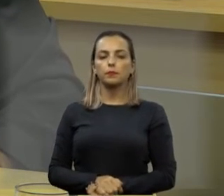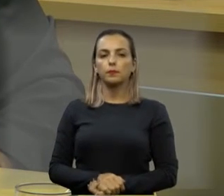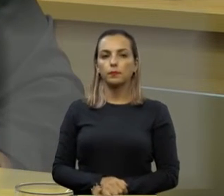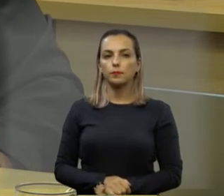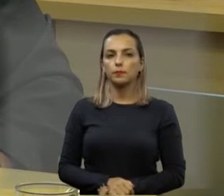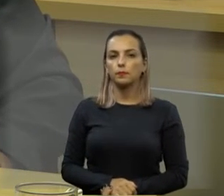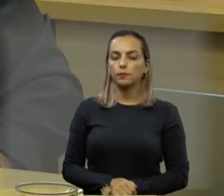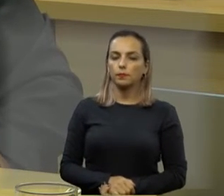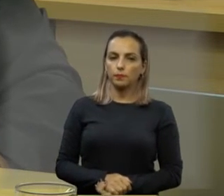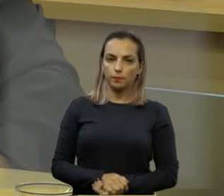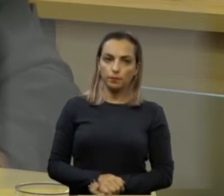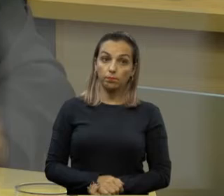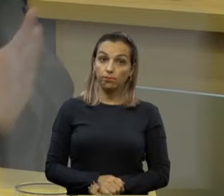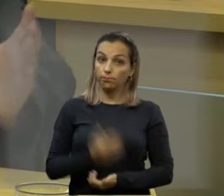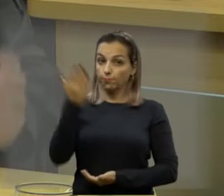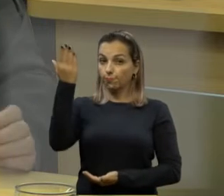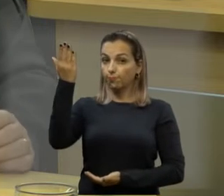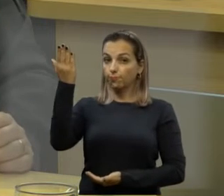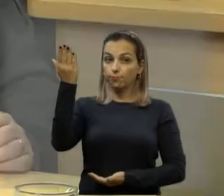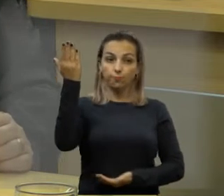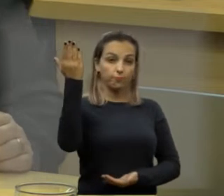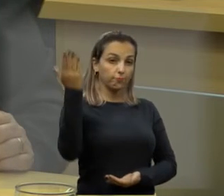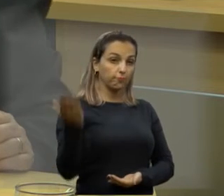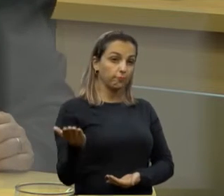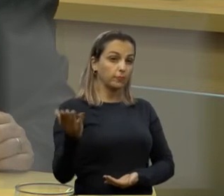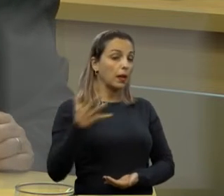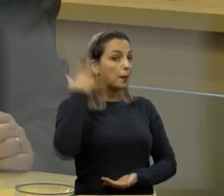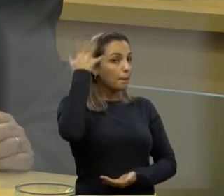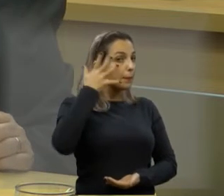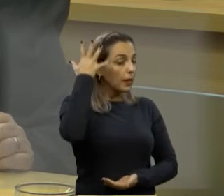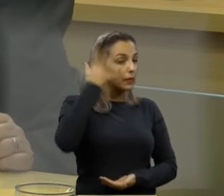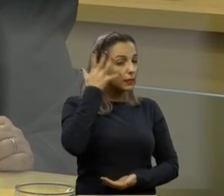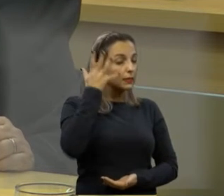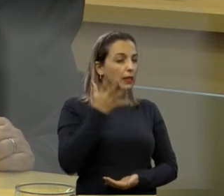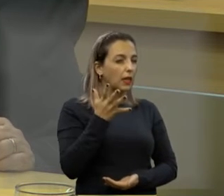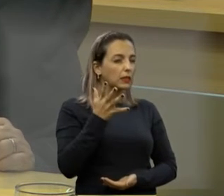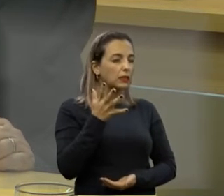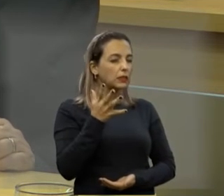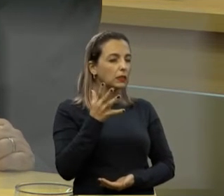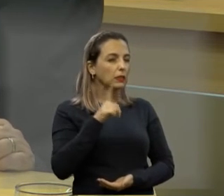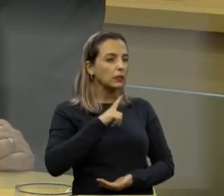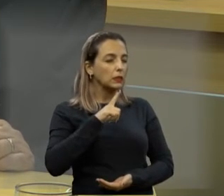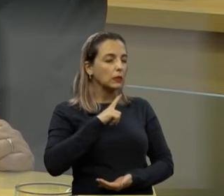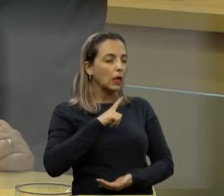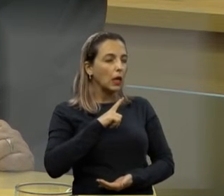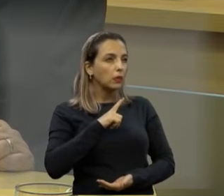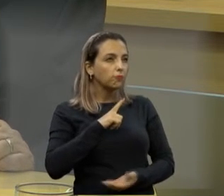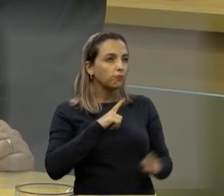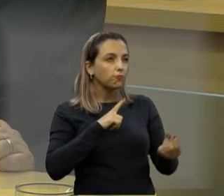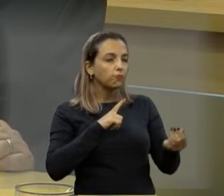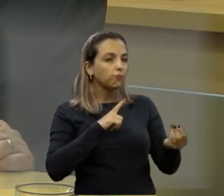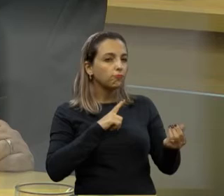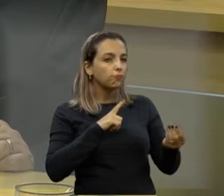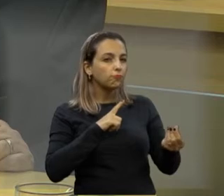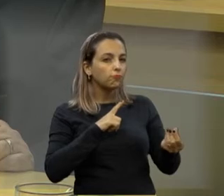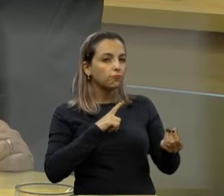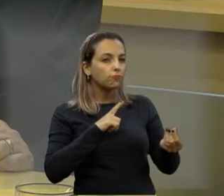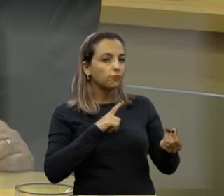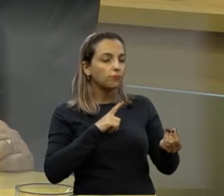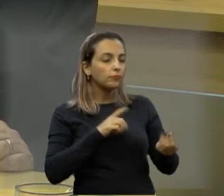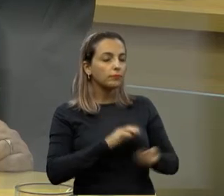e vamos voltar a palavra para nós palestrante temos quantos tempo Marcelo